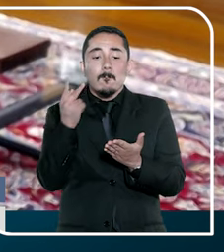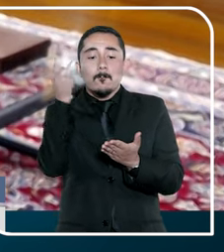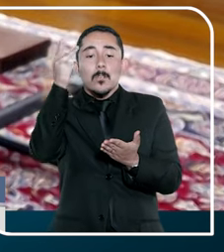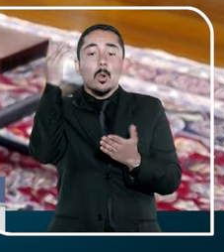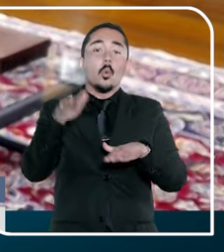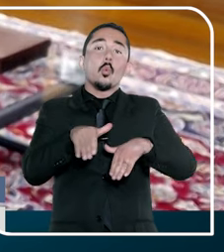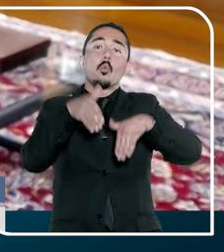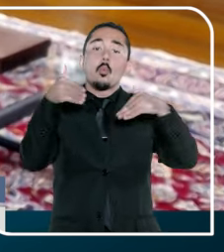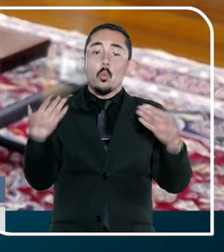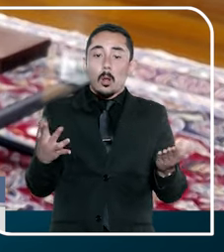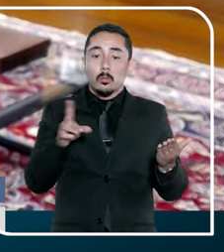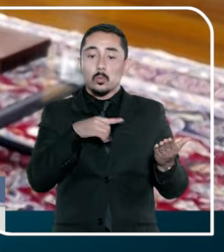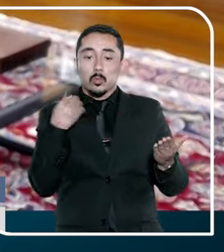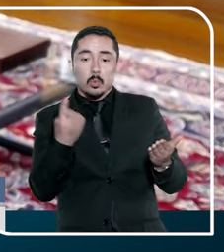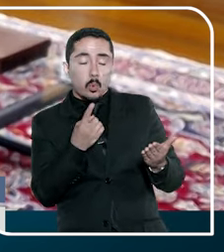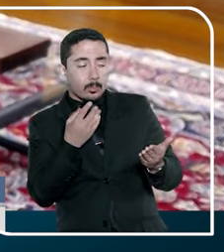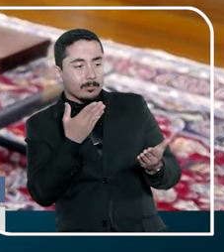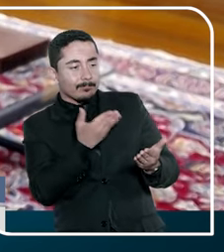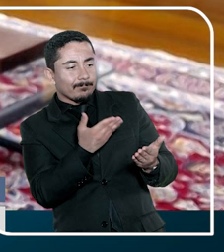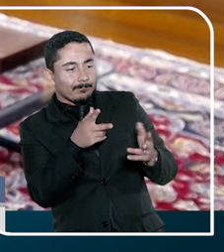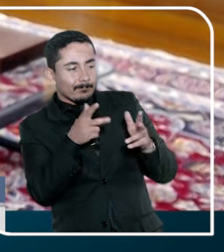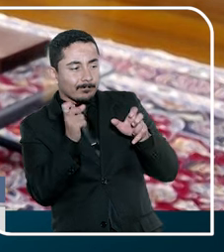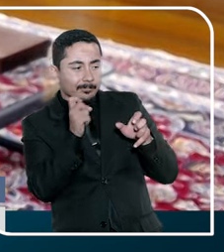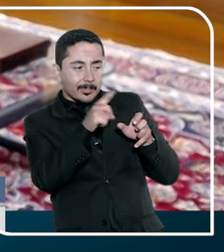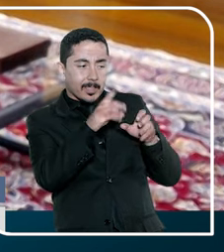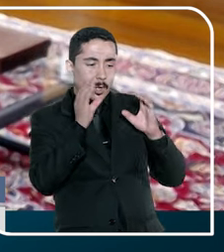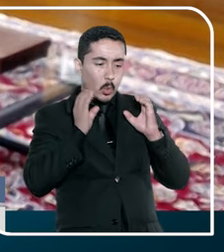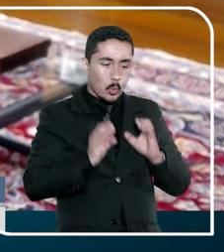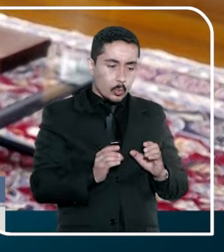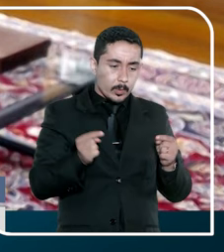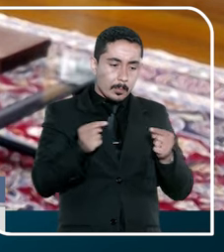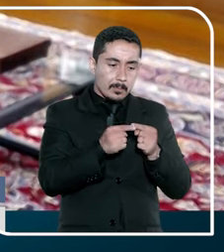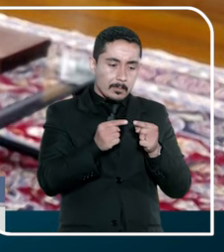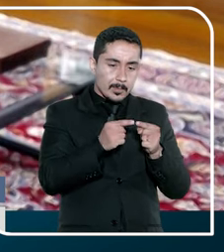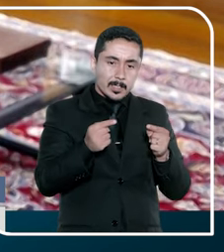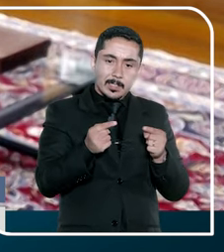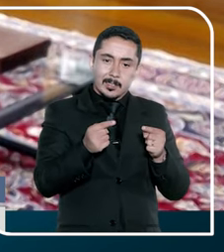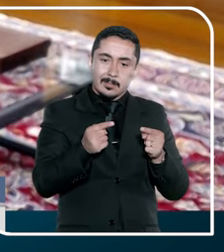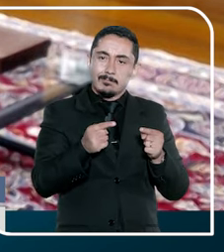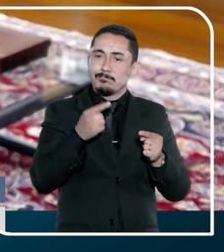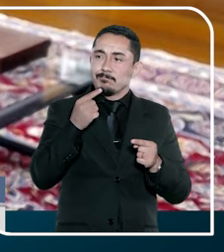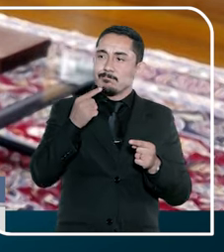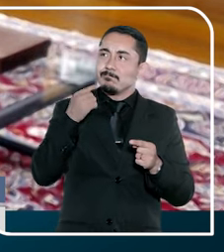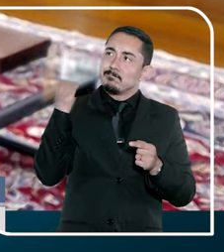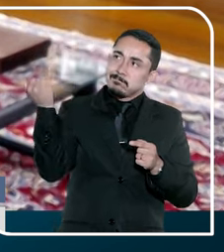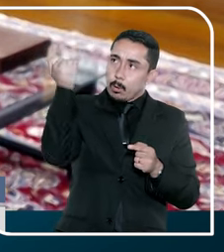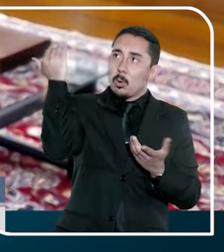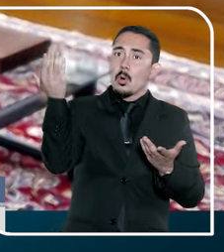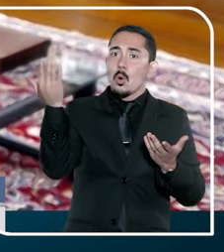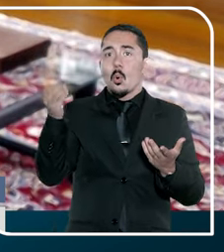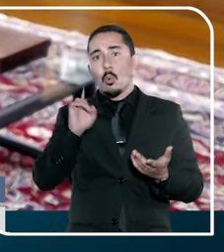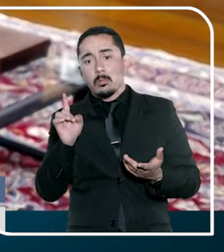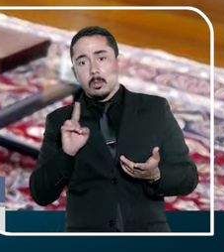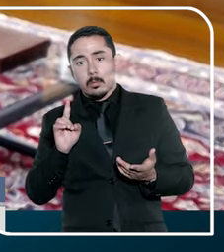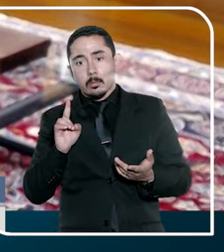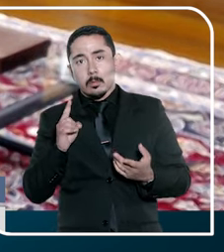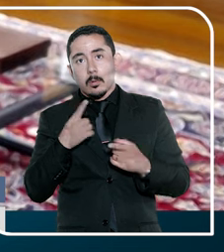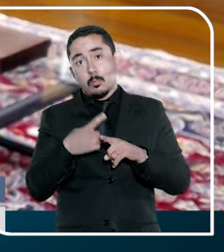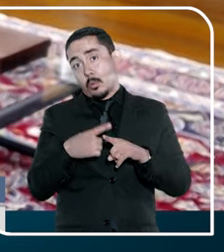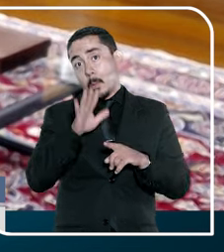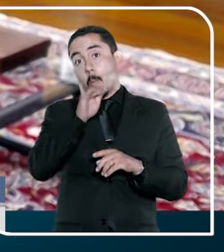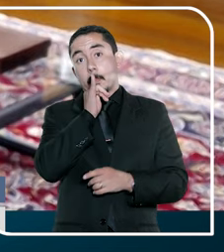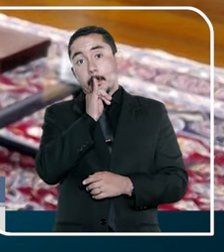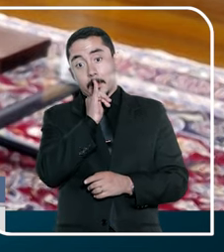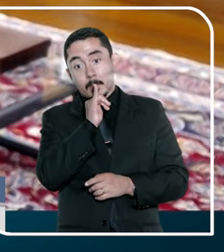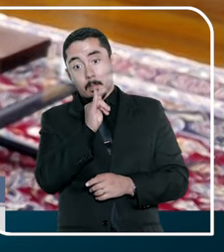podemos considerar que a conduta Deixa de ser significante porque ninguém Cida por exemplo de